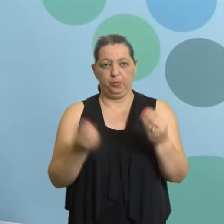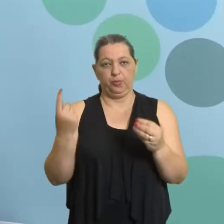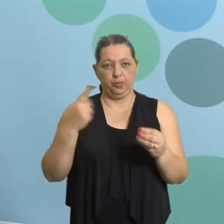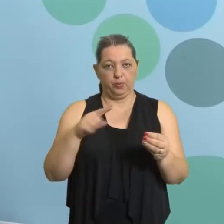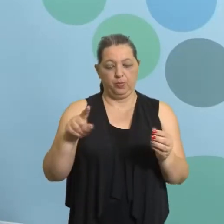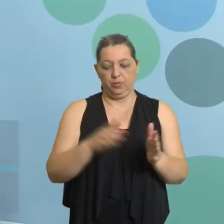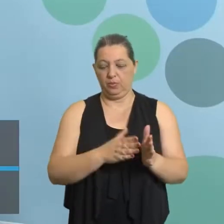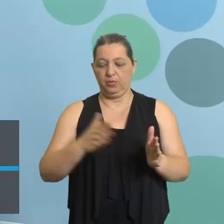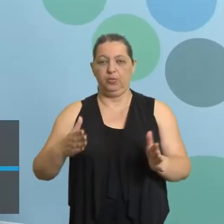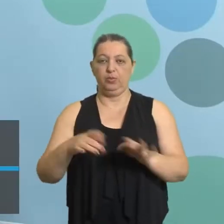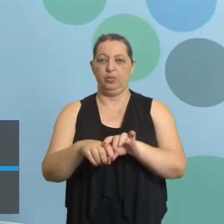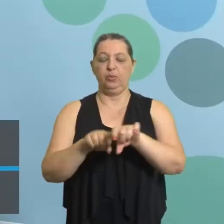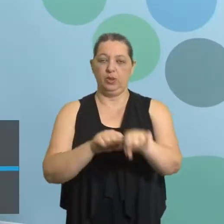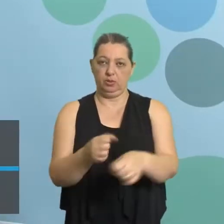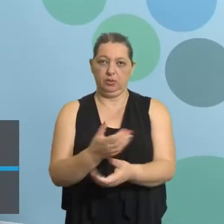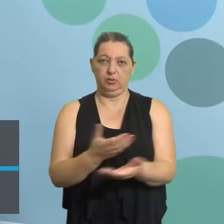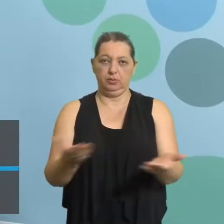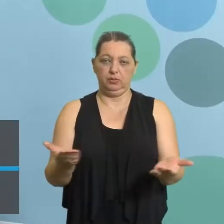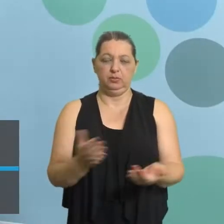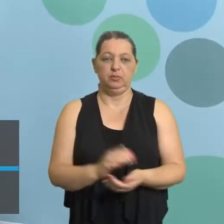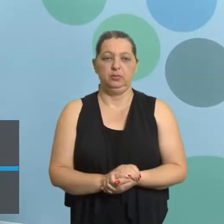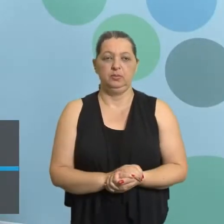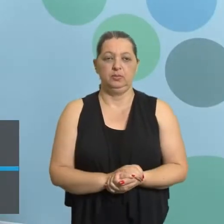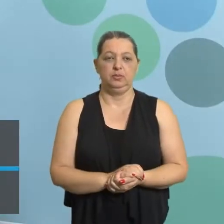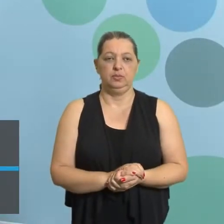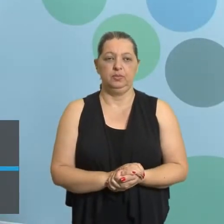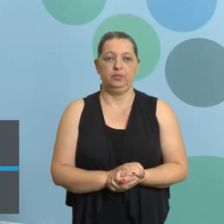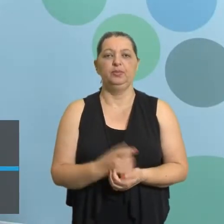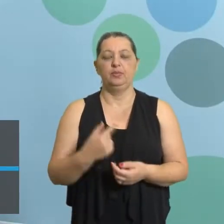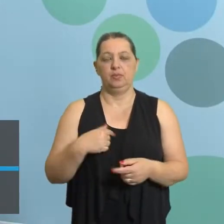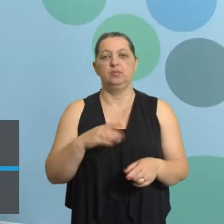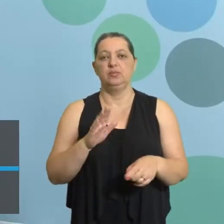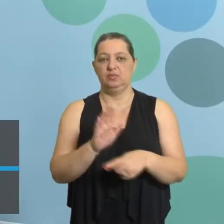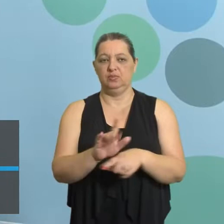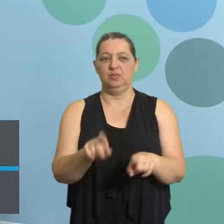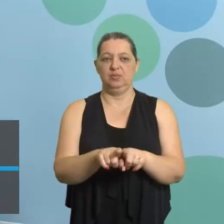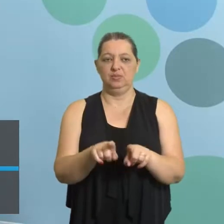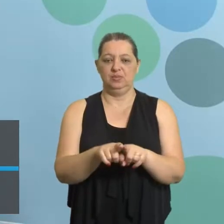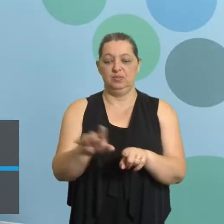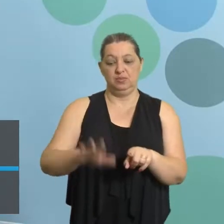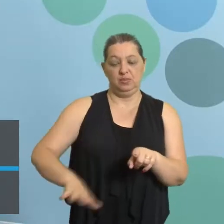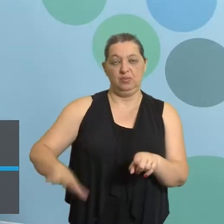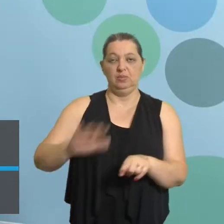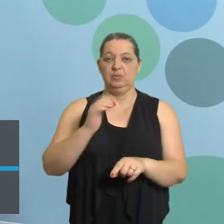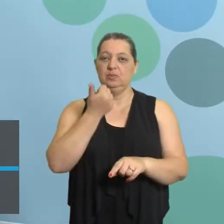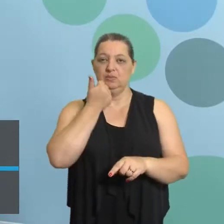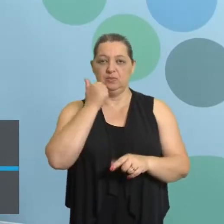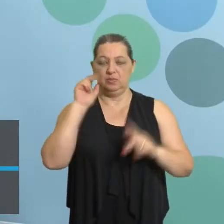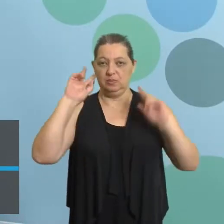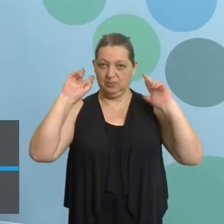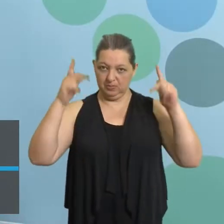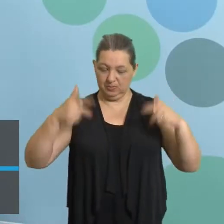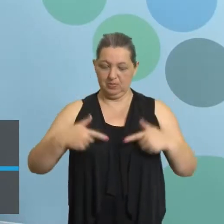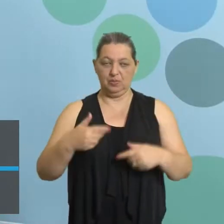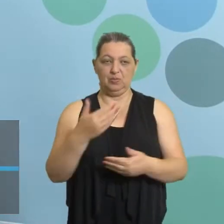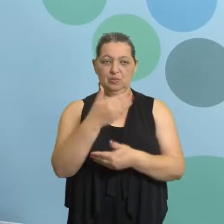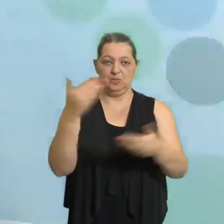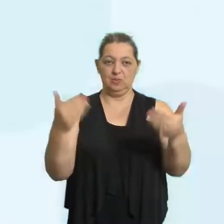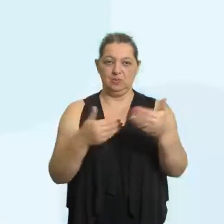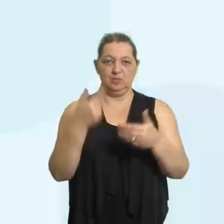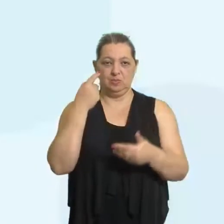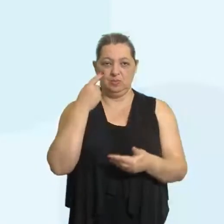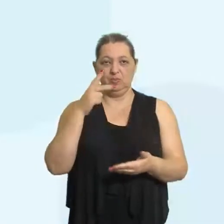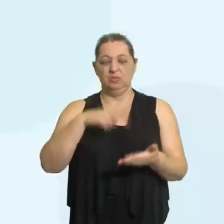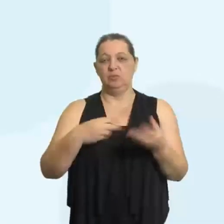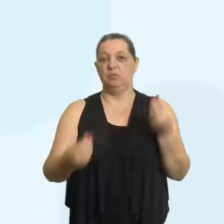bloco né da formação de vocês aí que eu vou contribuir um pouquinho aí com a minha área de ciências humanas estão na tela agora eu ver vocês eu vou ler para